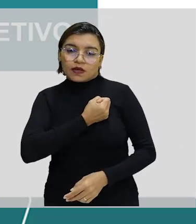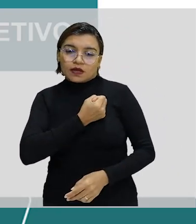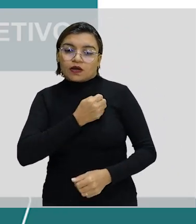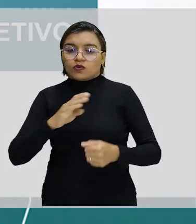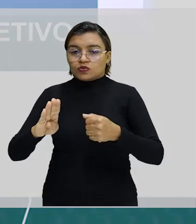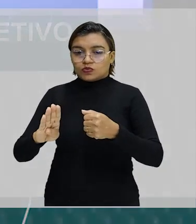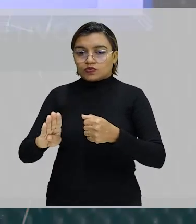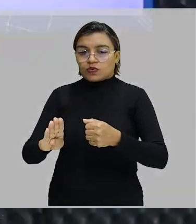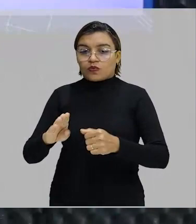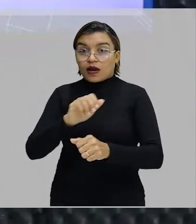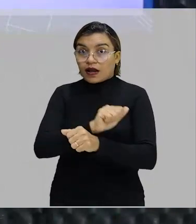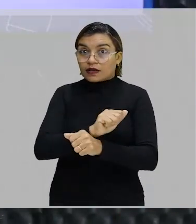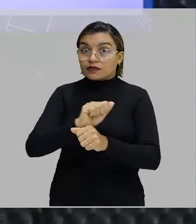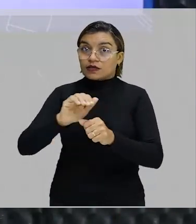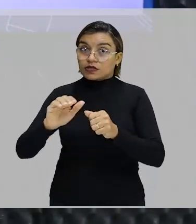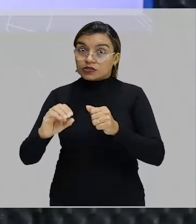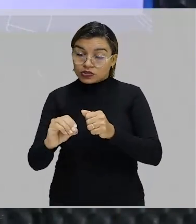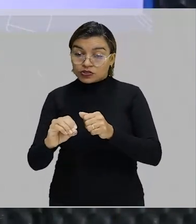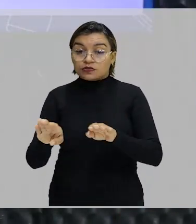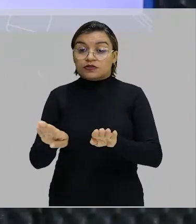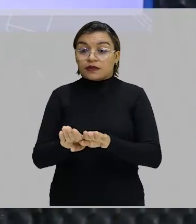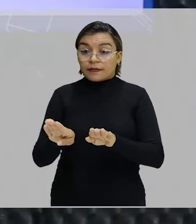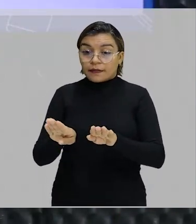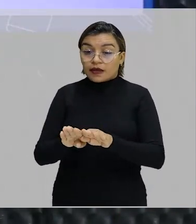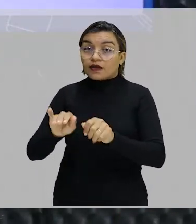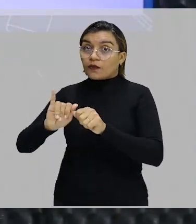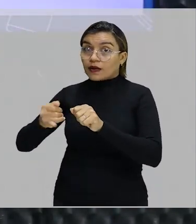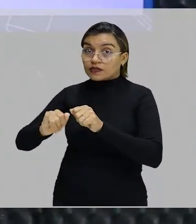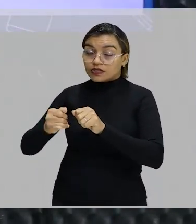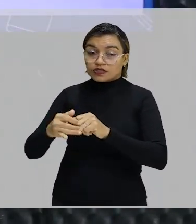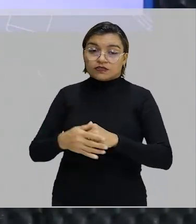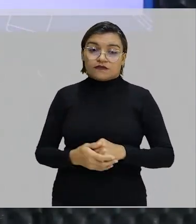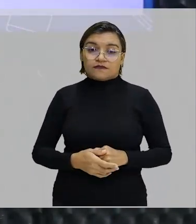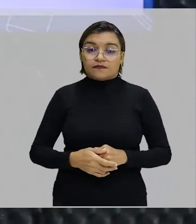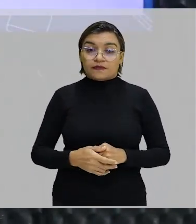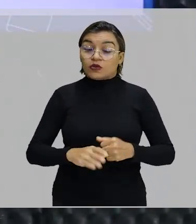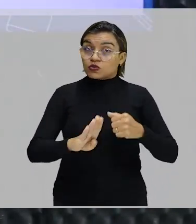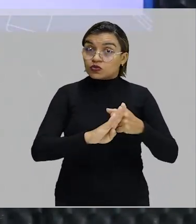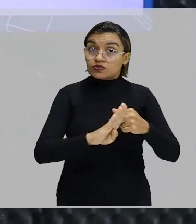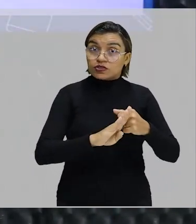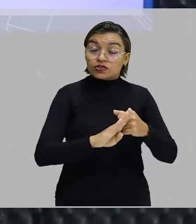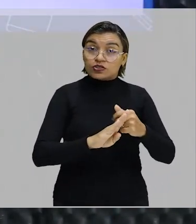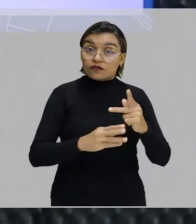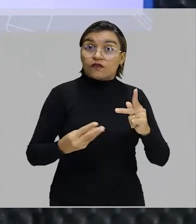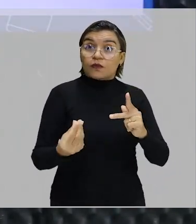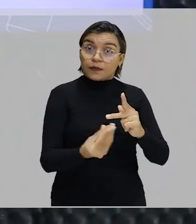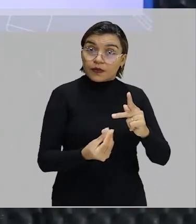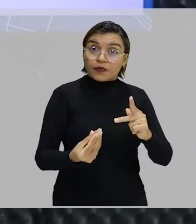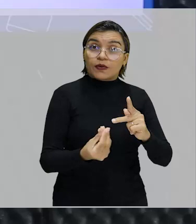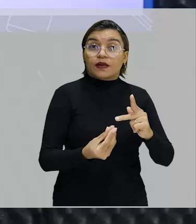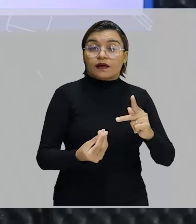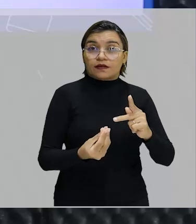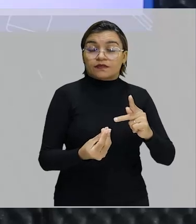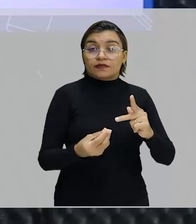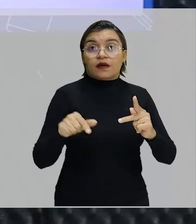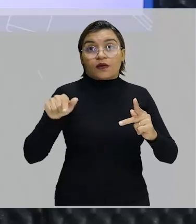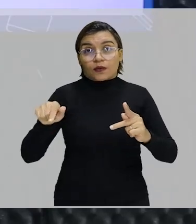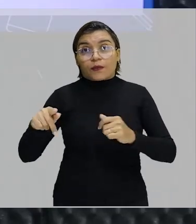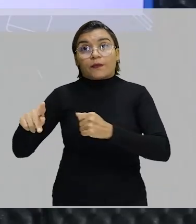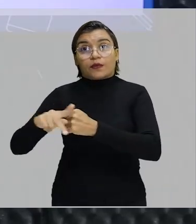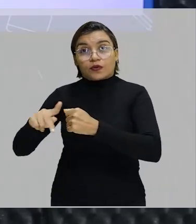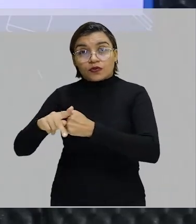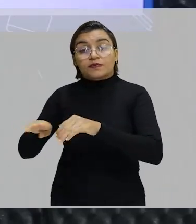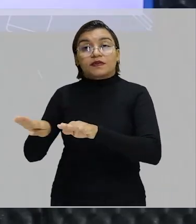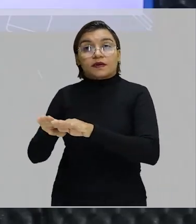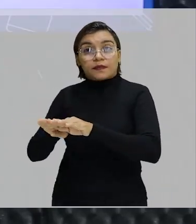o artigo. Então, se o substantivo estiver no plural, o numeral também deve estar no plural. O pronome tem que ser adequado